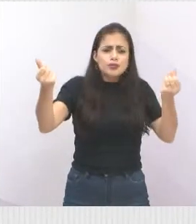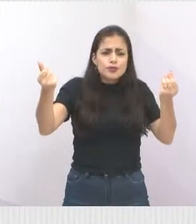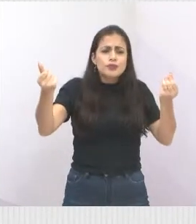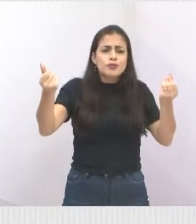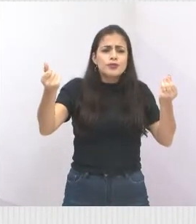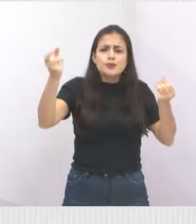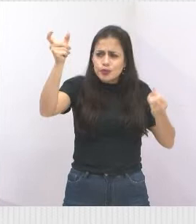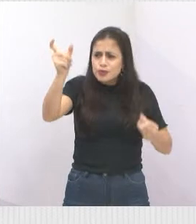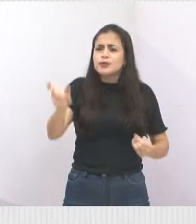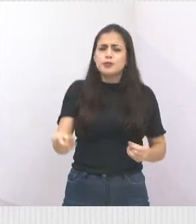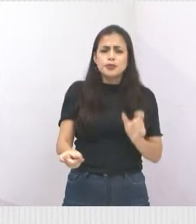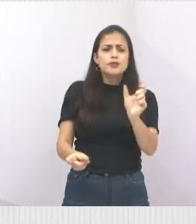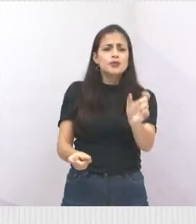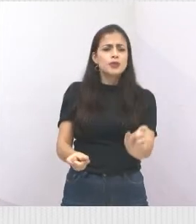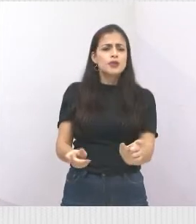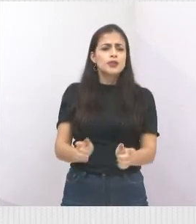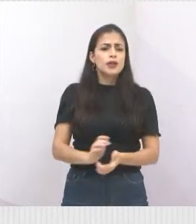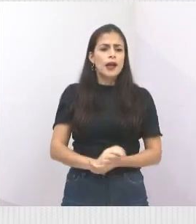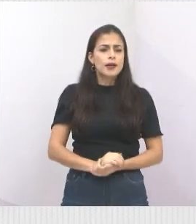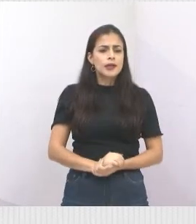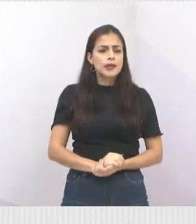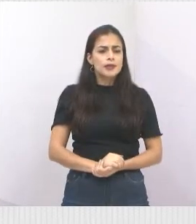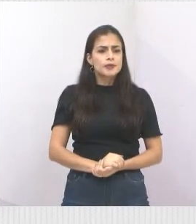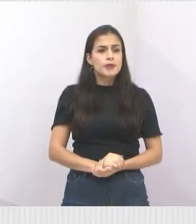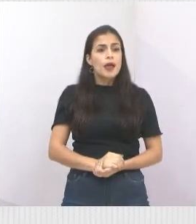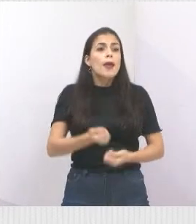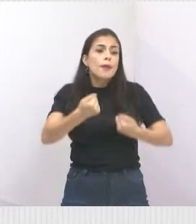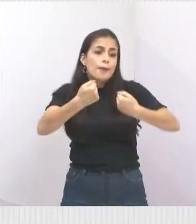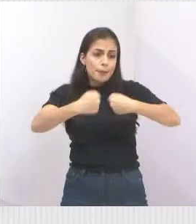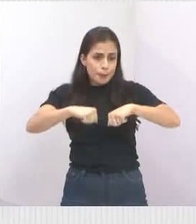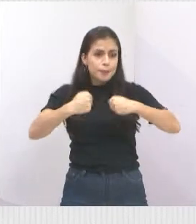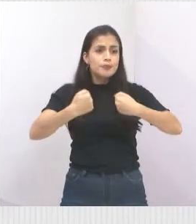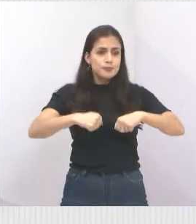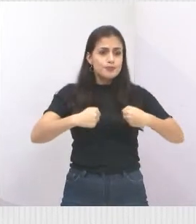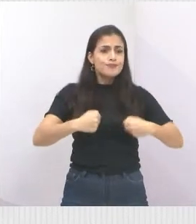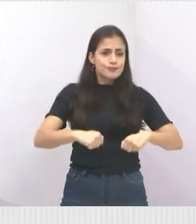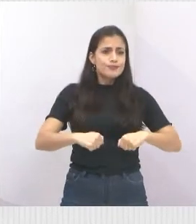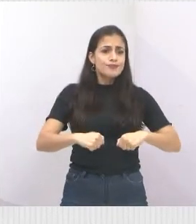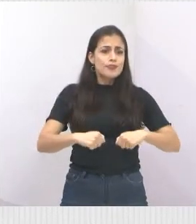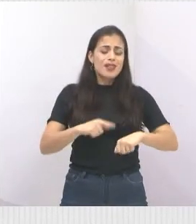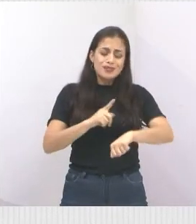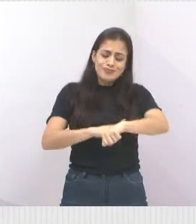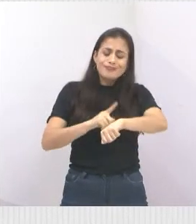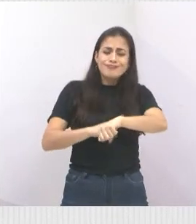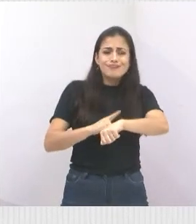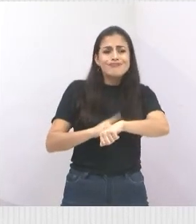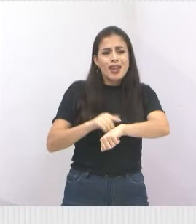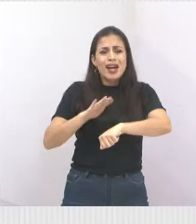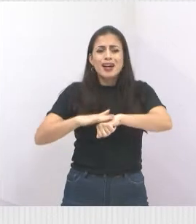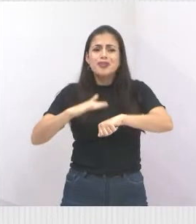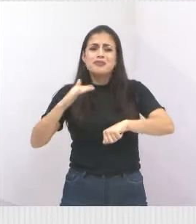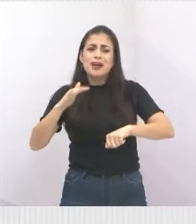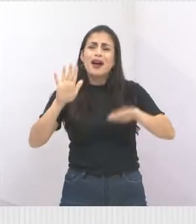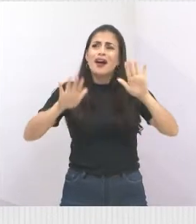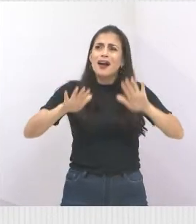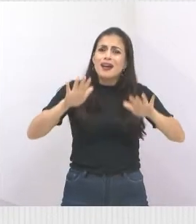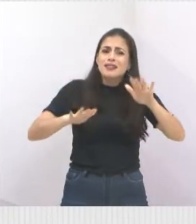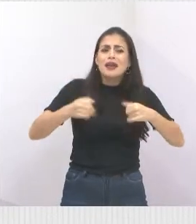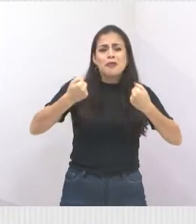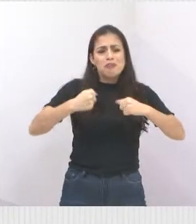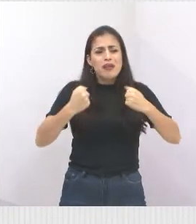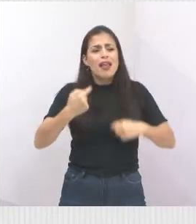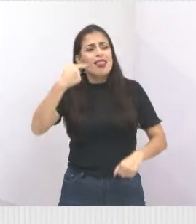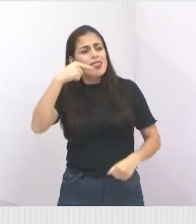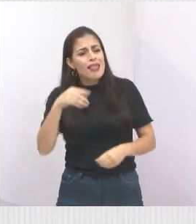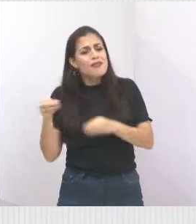e com essas pessoas o que necessitam de um pouco mais de tempo às vezes para levar o filho para